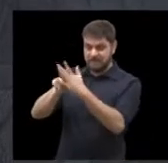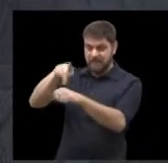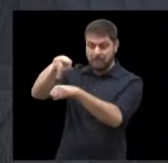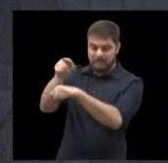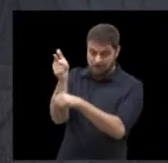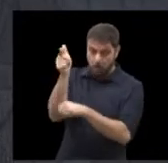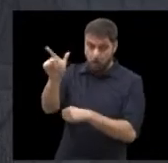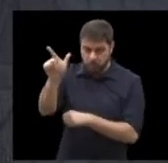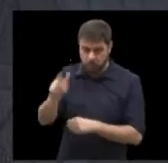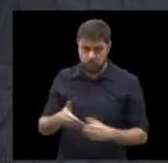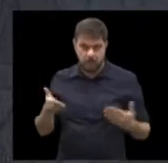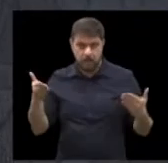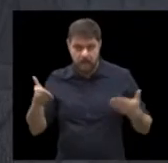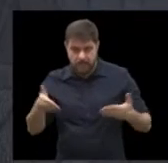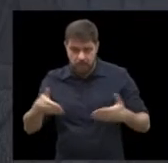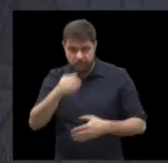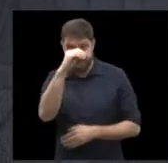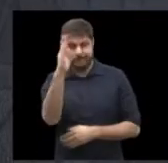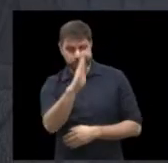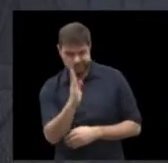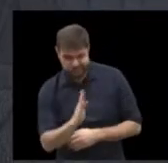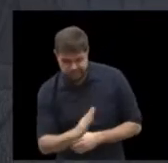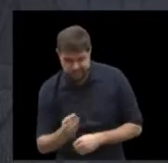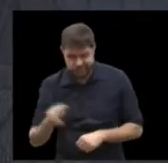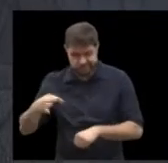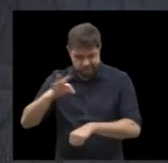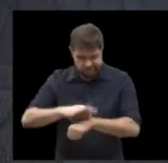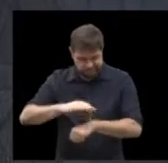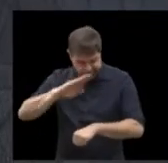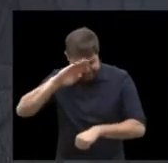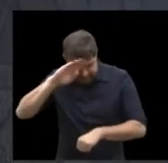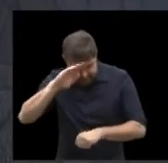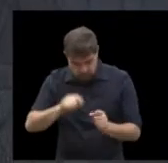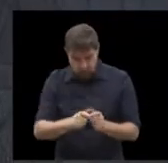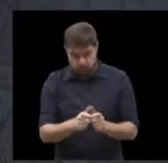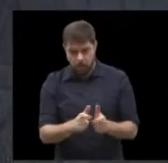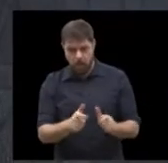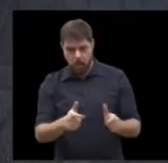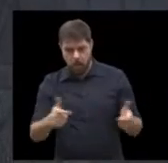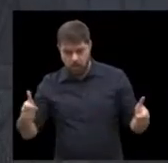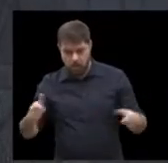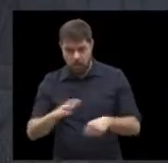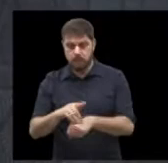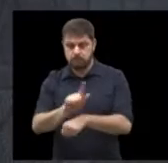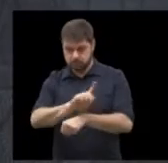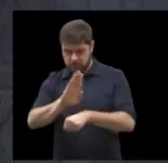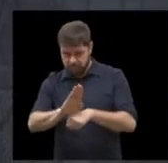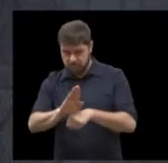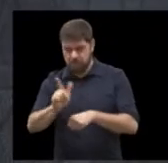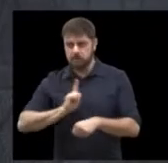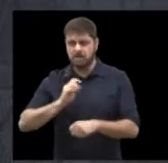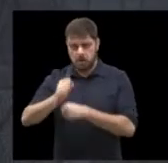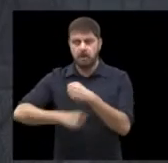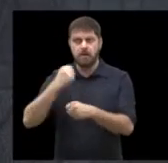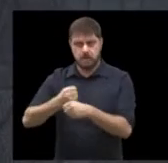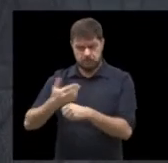Mas agora, com esse período maior aí, aumentou bastante. Eu tive mais pacientes esse ano